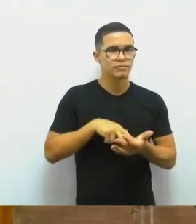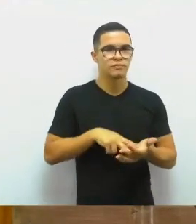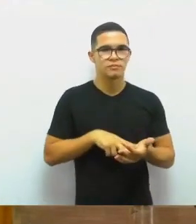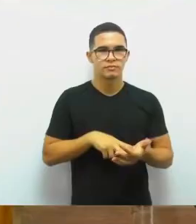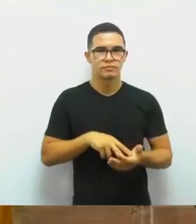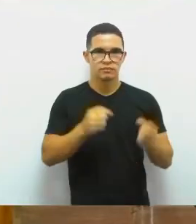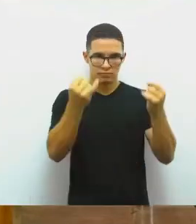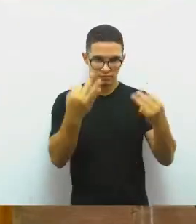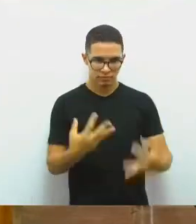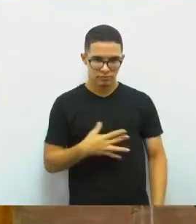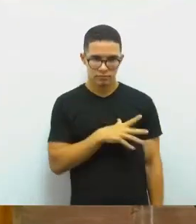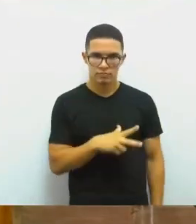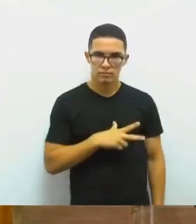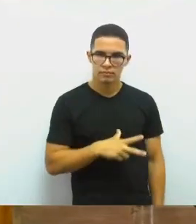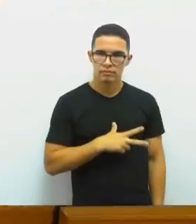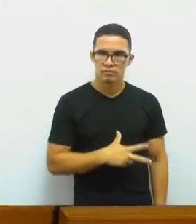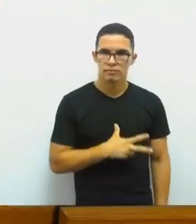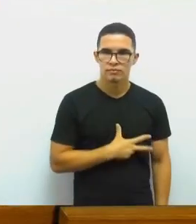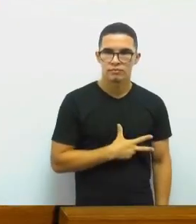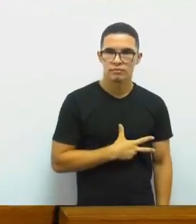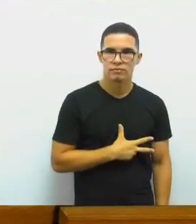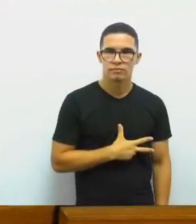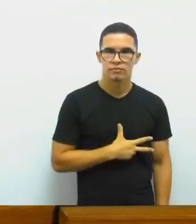explicação pessoal?